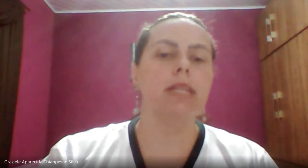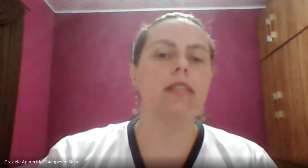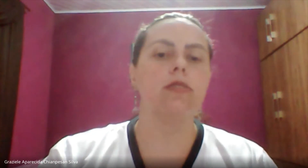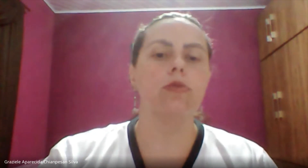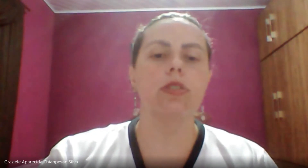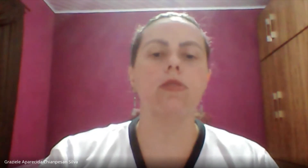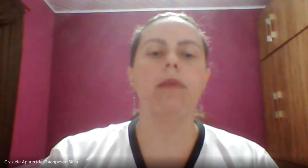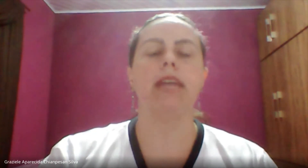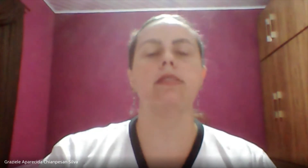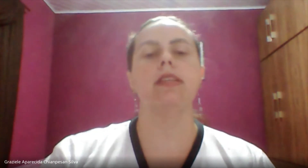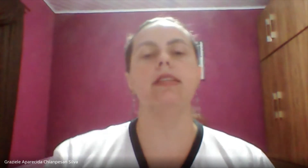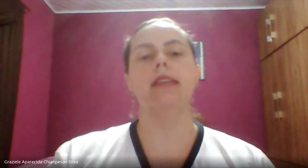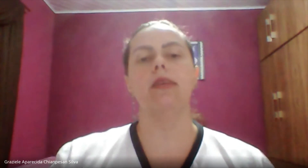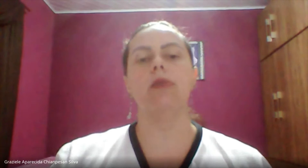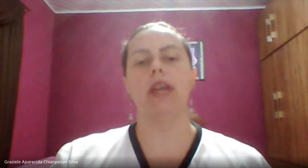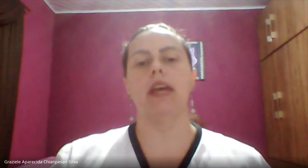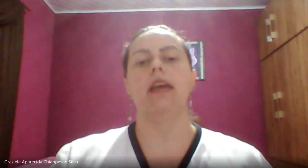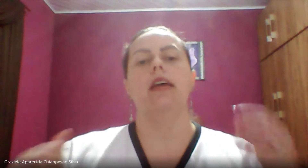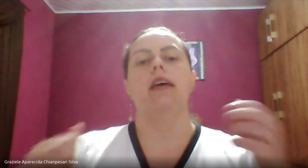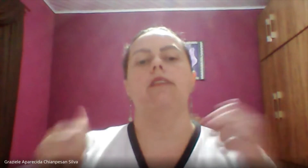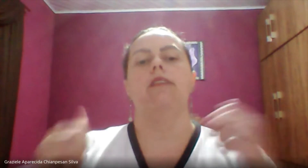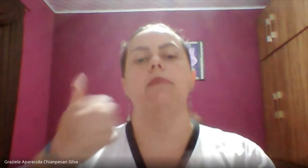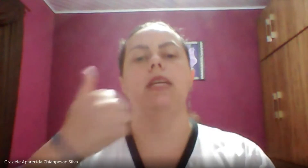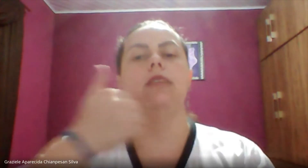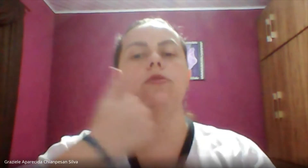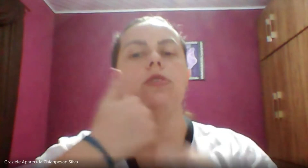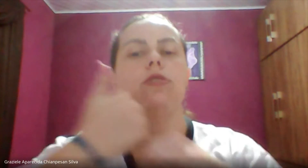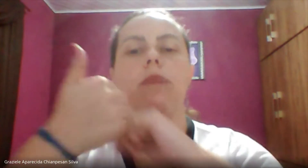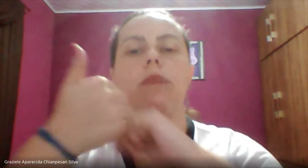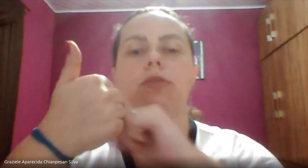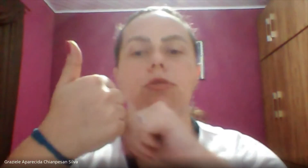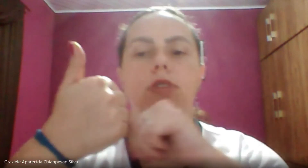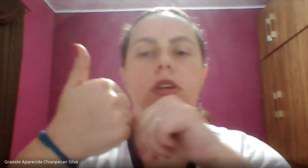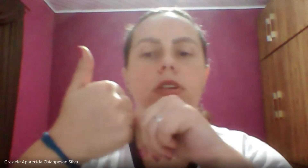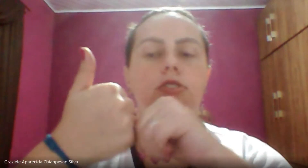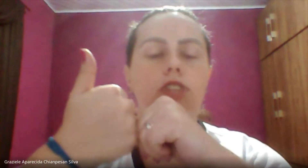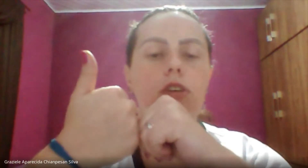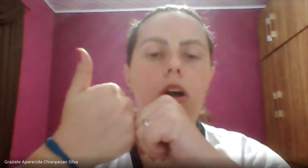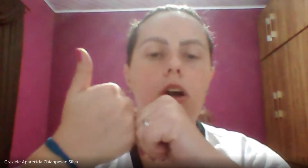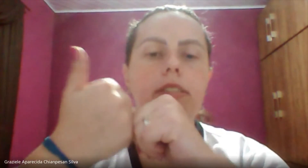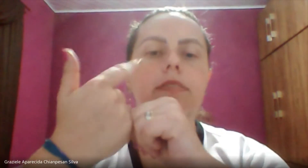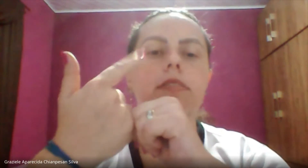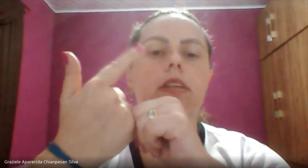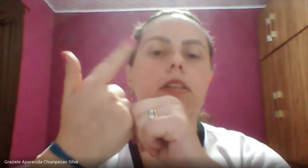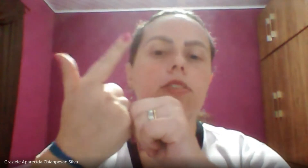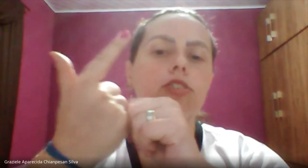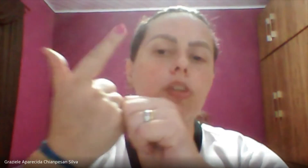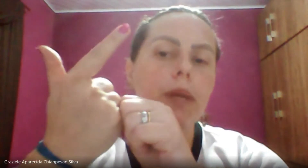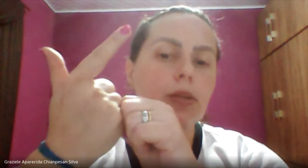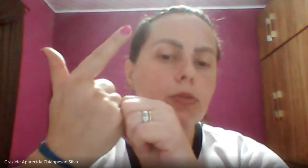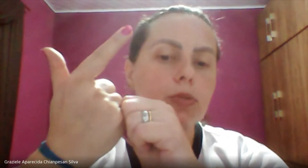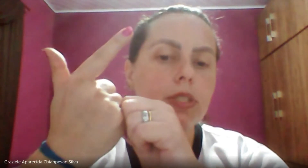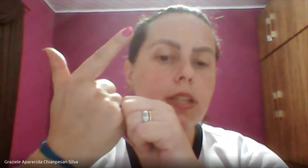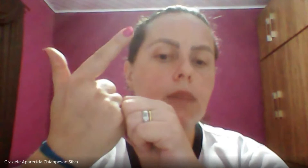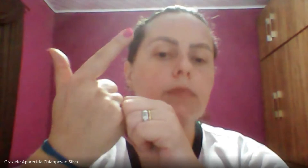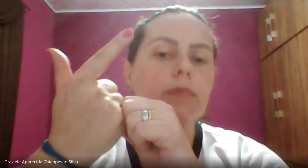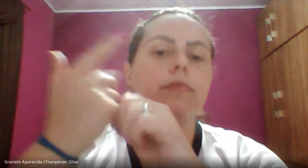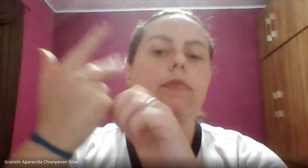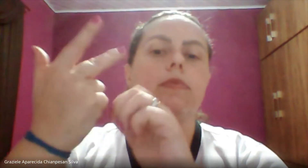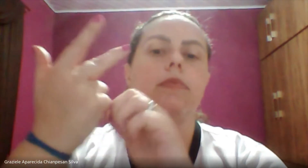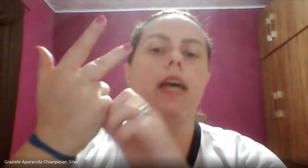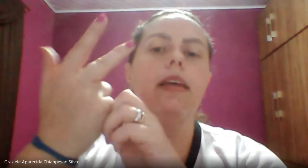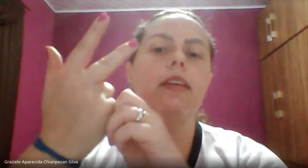das famílias dos instrumentos, que seria o quê? Família dos instrumentos de corda, de